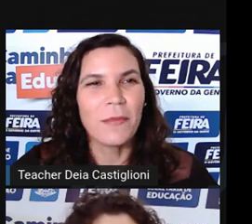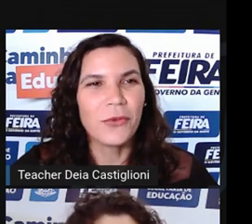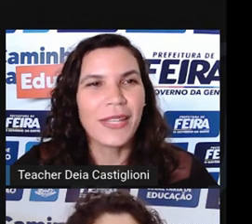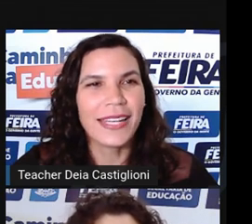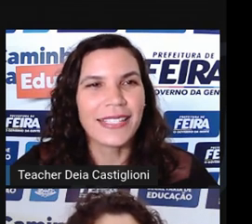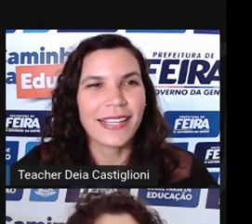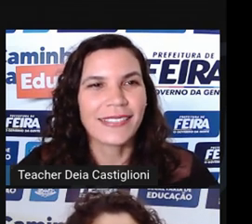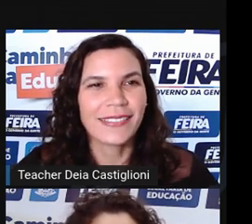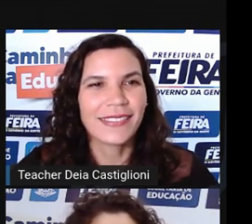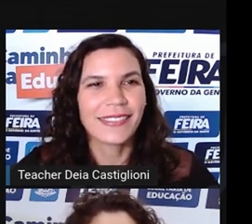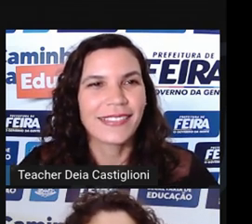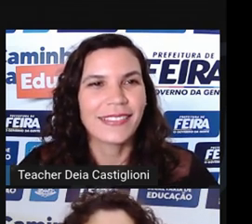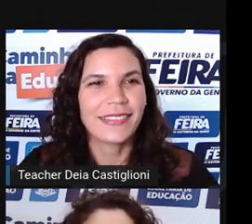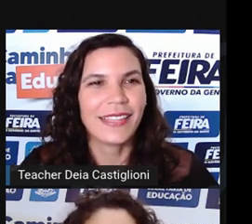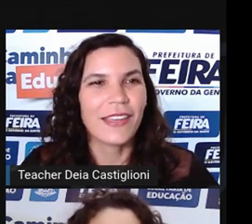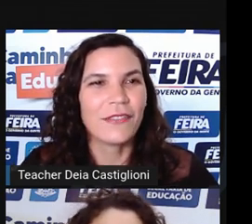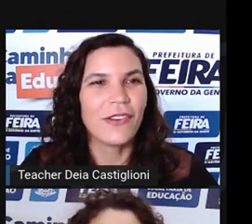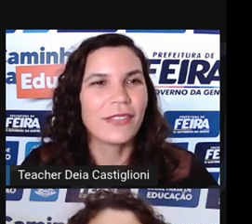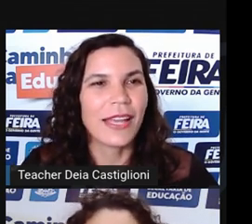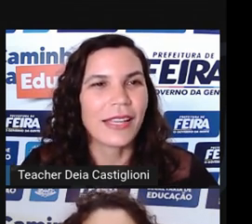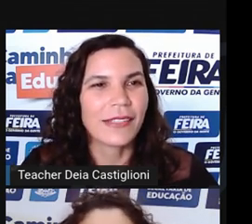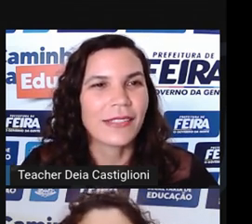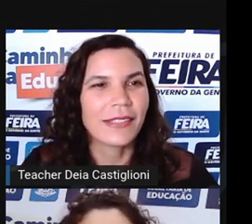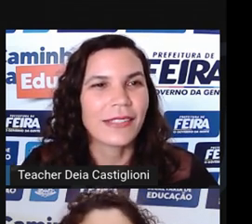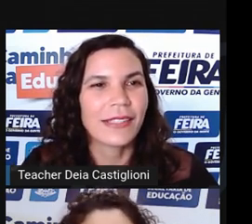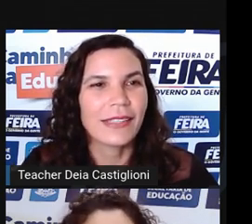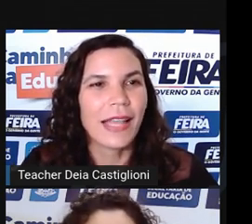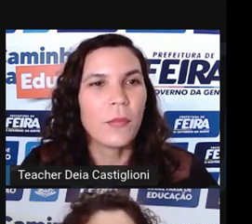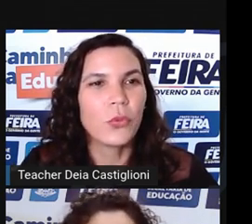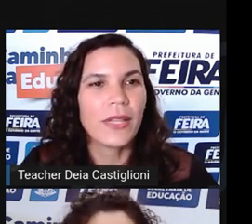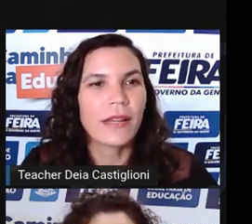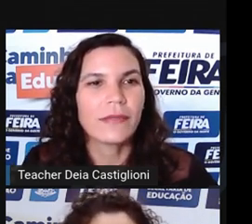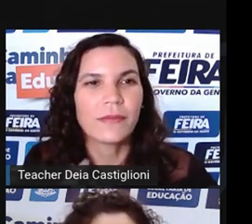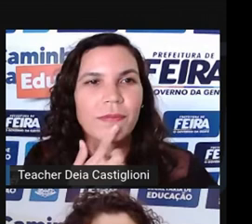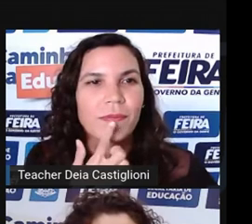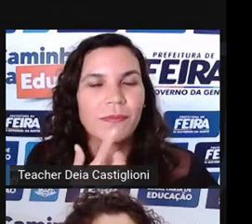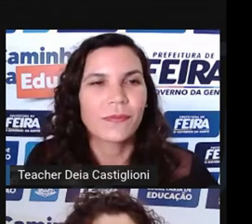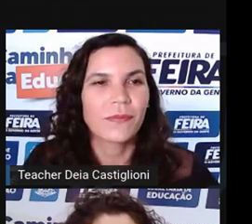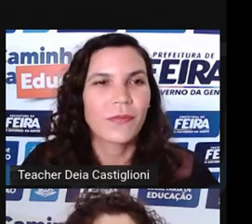Tá muda, Elisa. Tem que voltar. Tá muda.